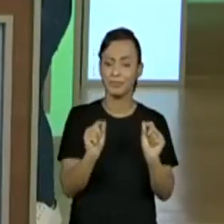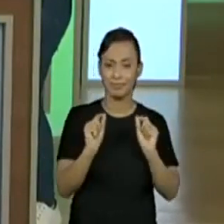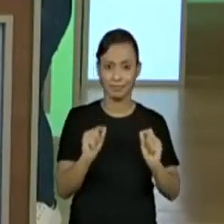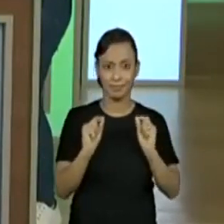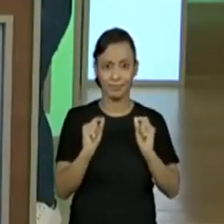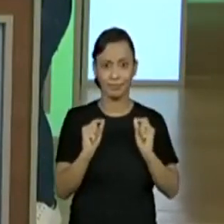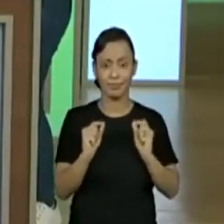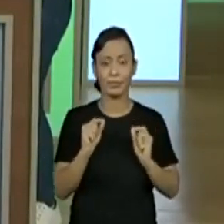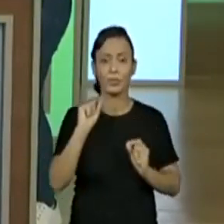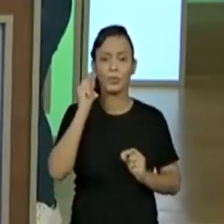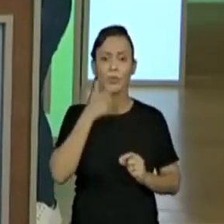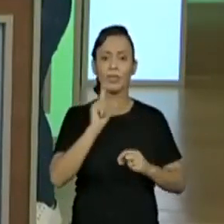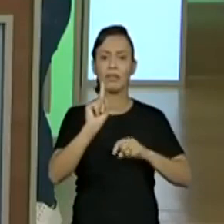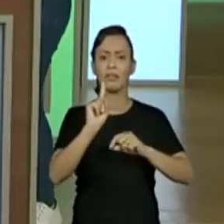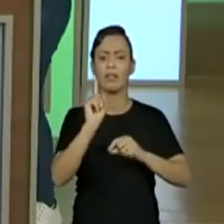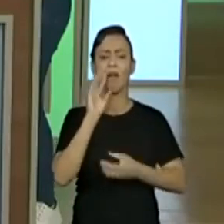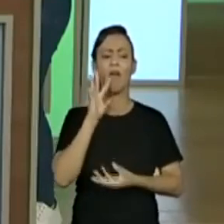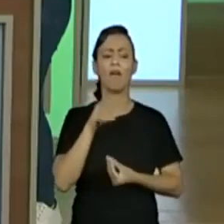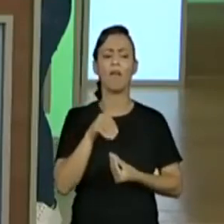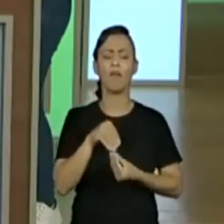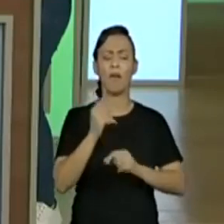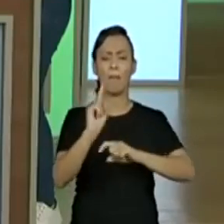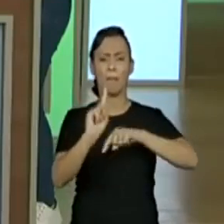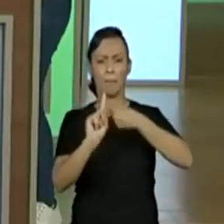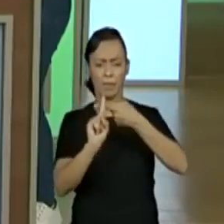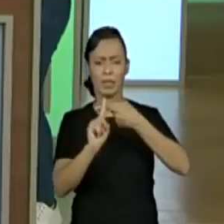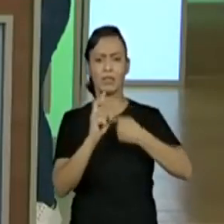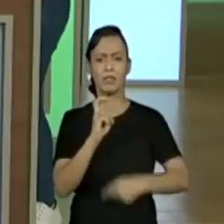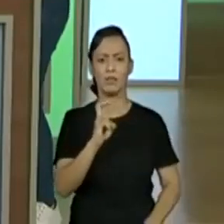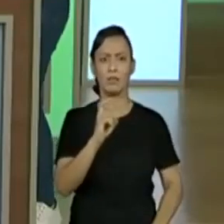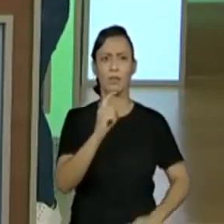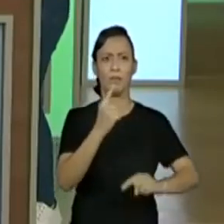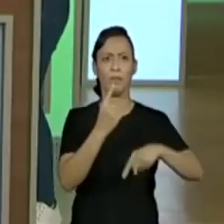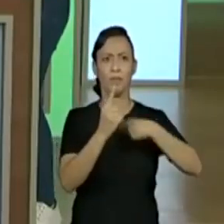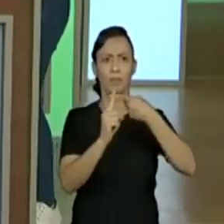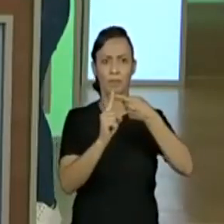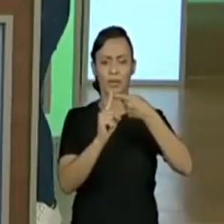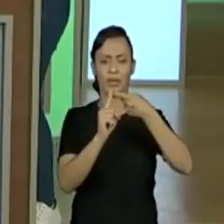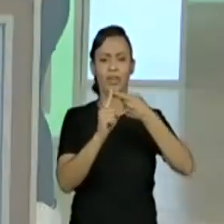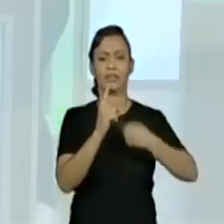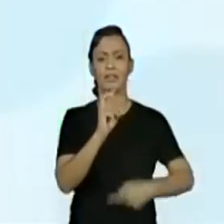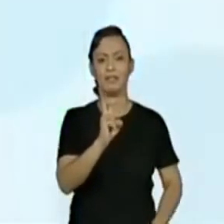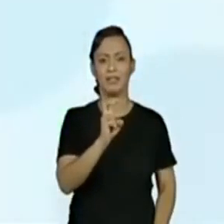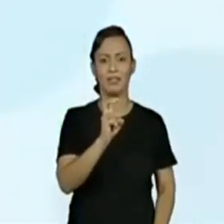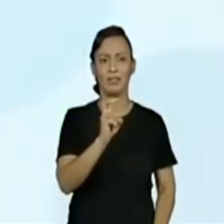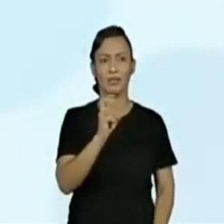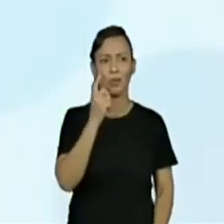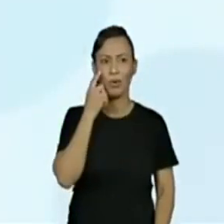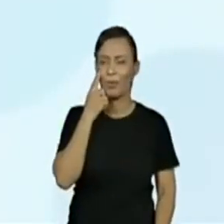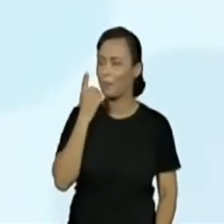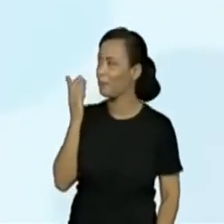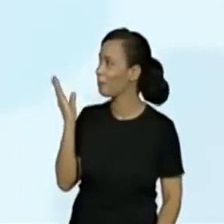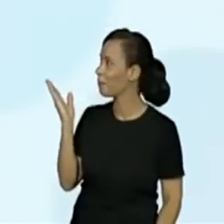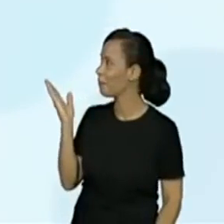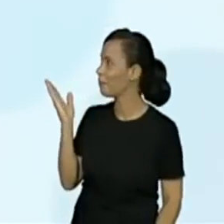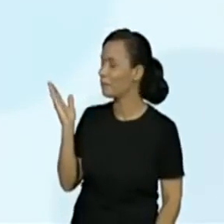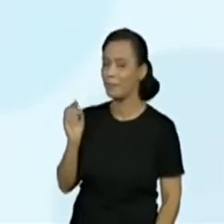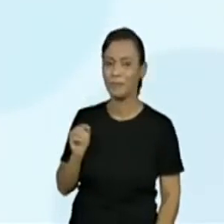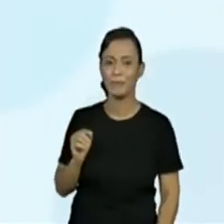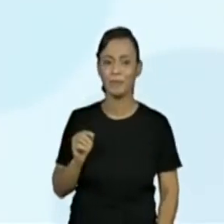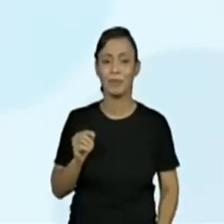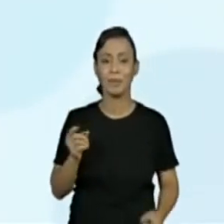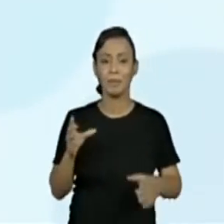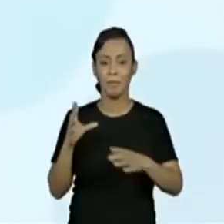a sequência está indo 5 mais 5, 10. Aí aqui, mais